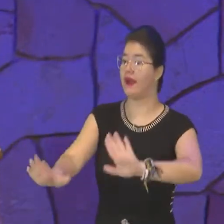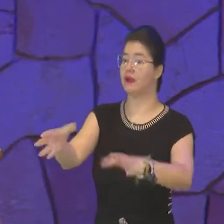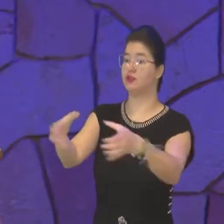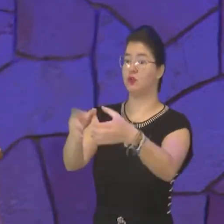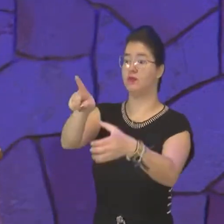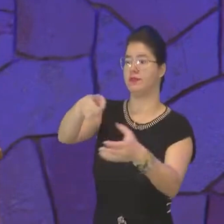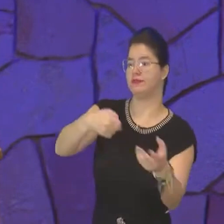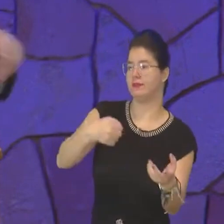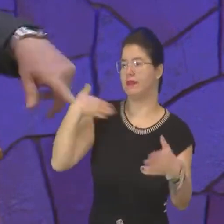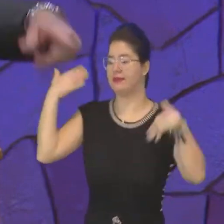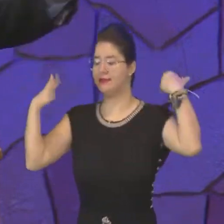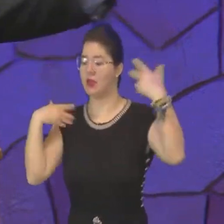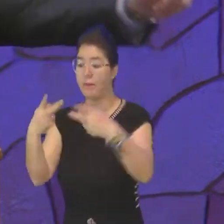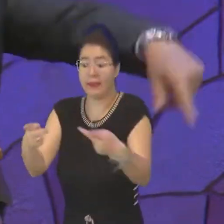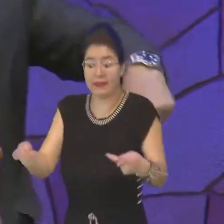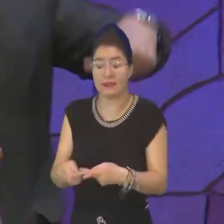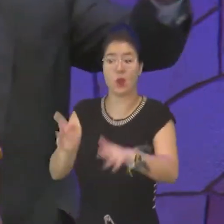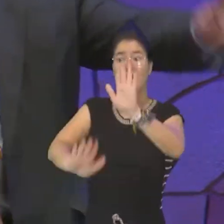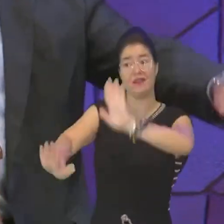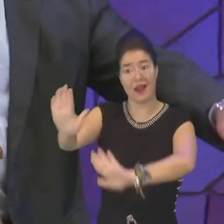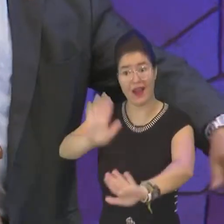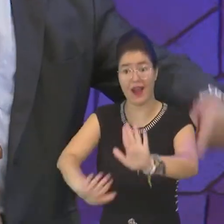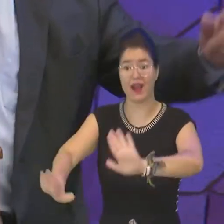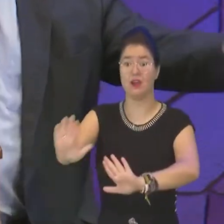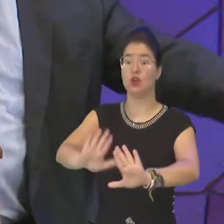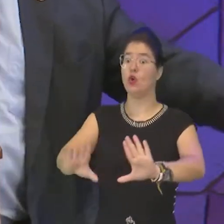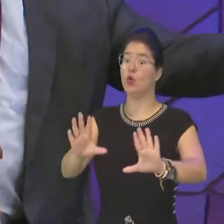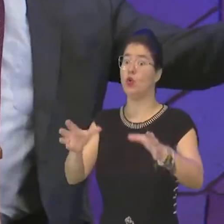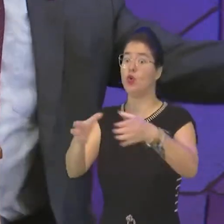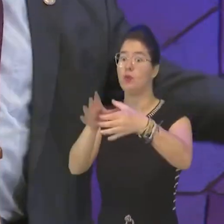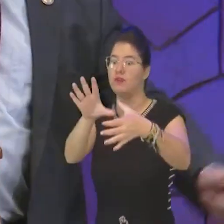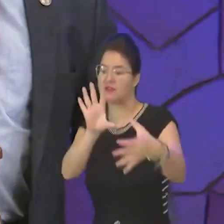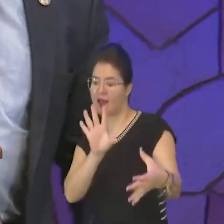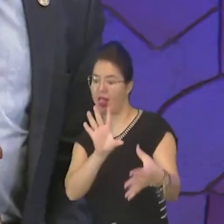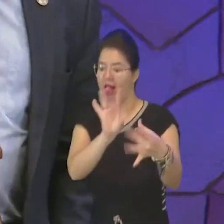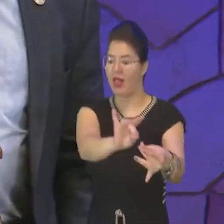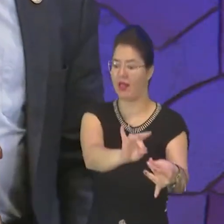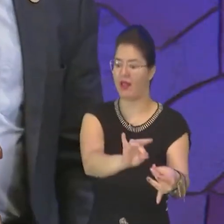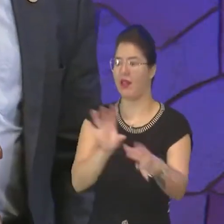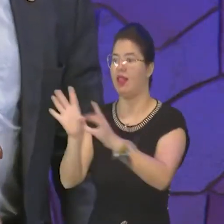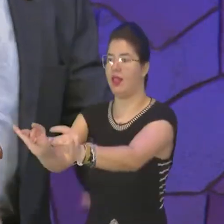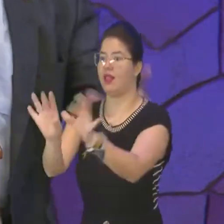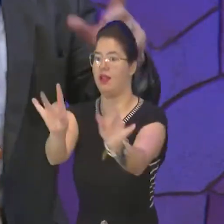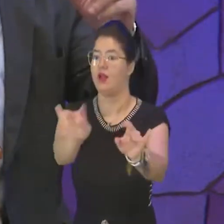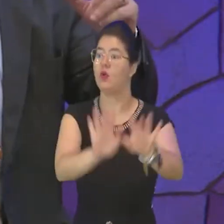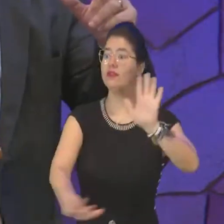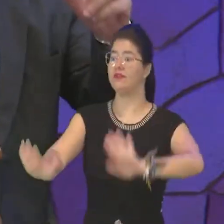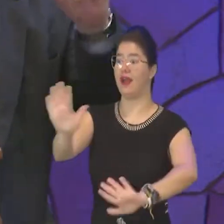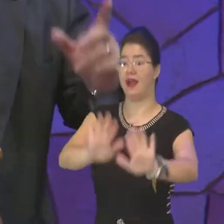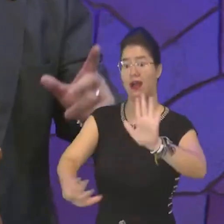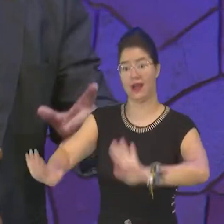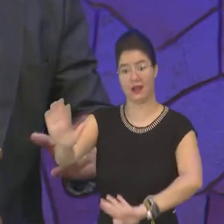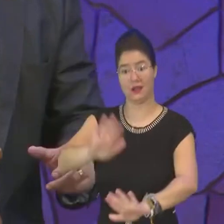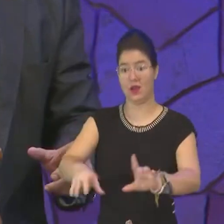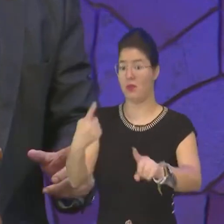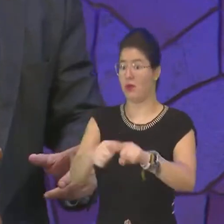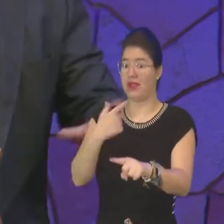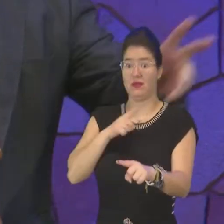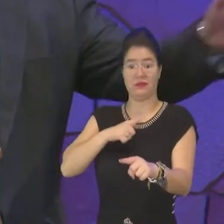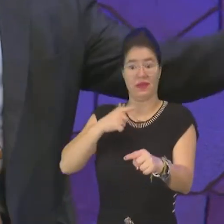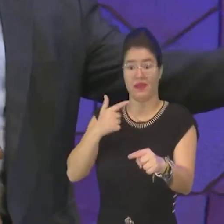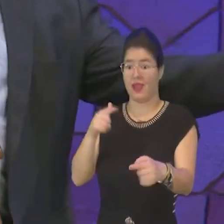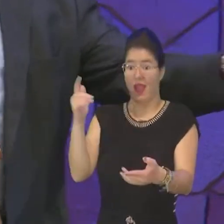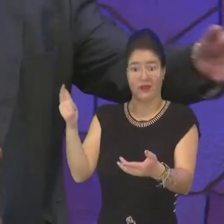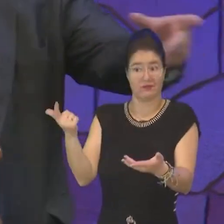comer pizza. Cuidado com aquele grupo que você se associa para fazer isso ou aquilo, porque não há compatibilidade,